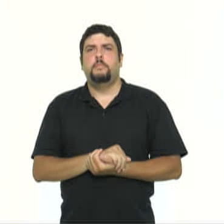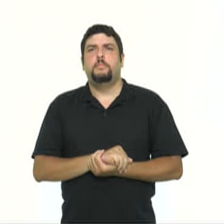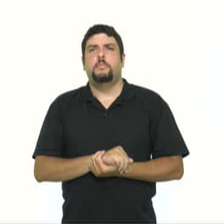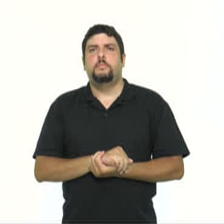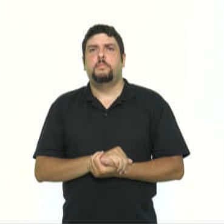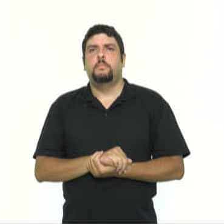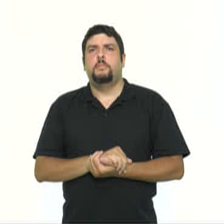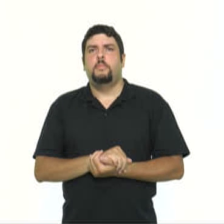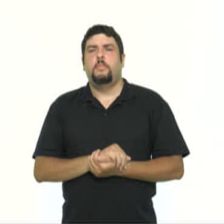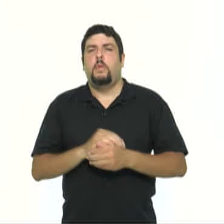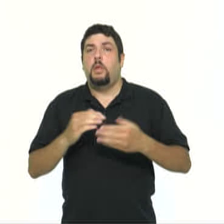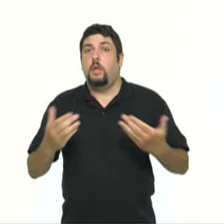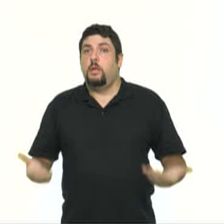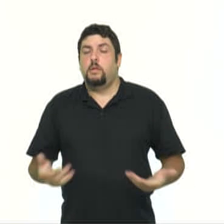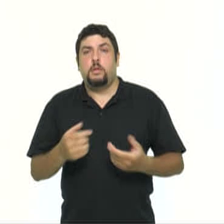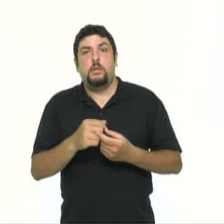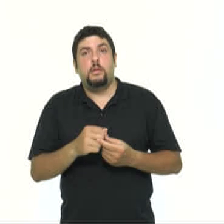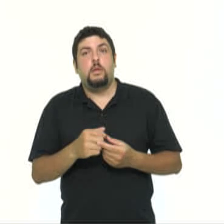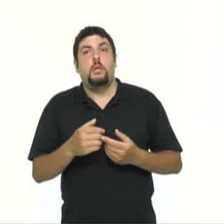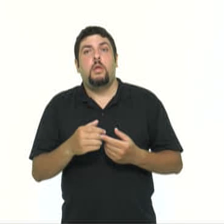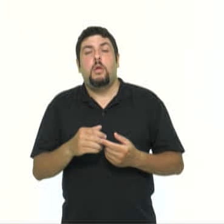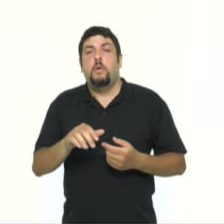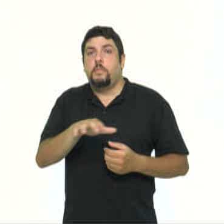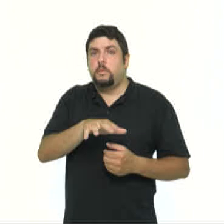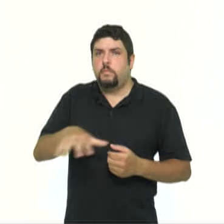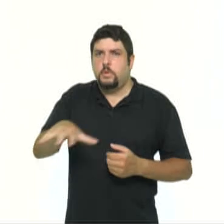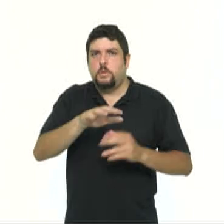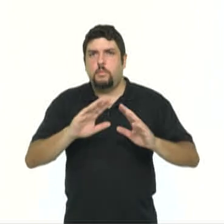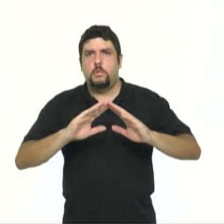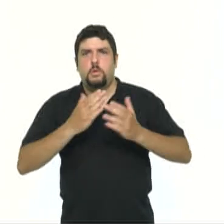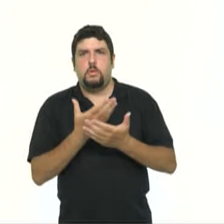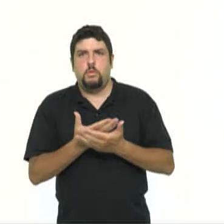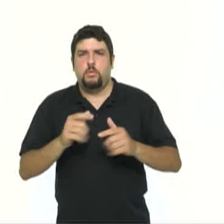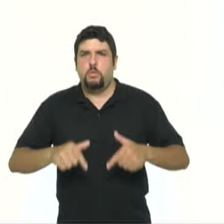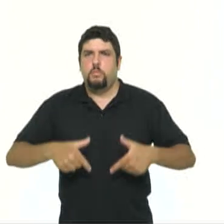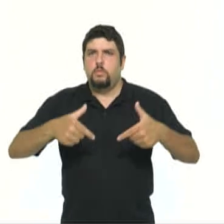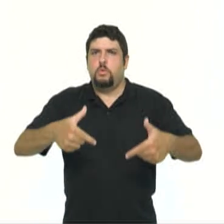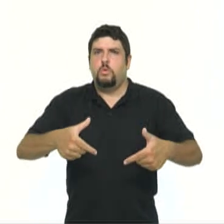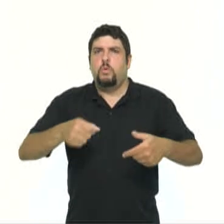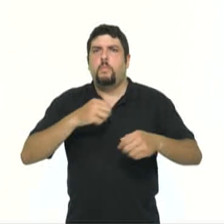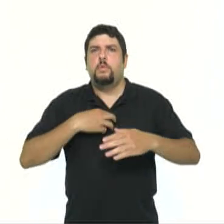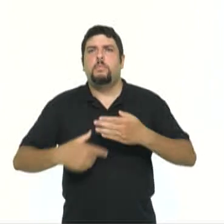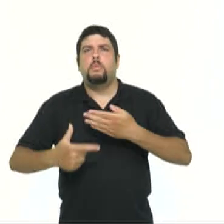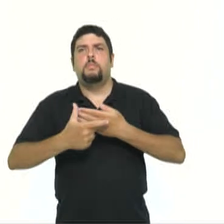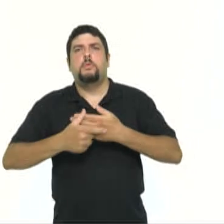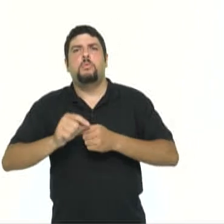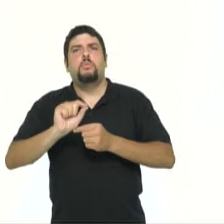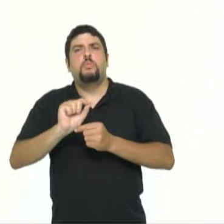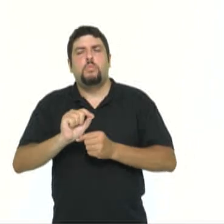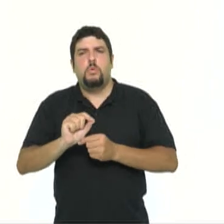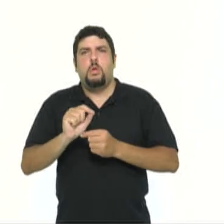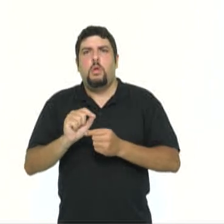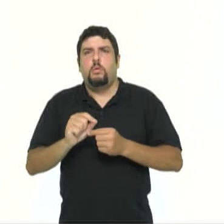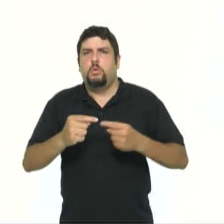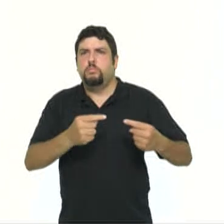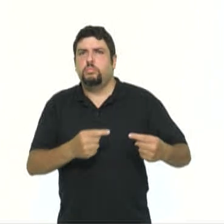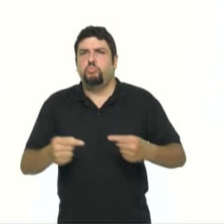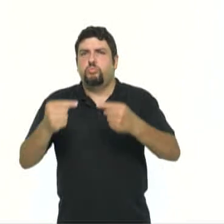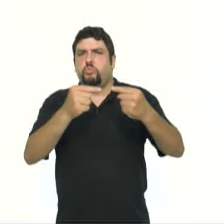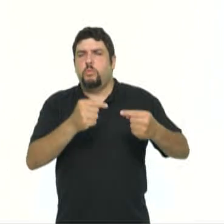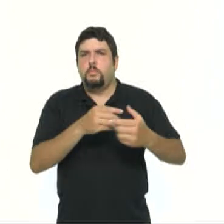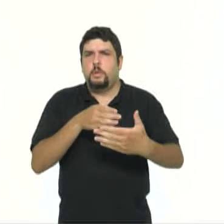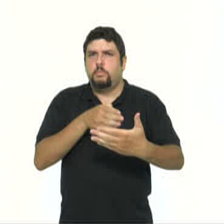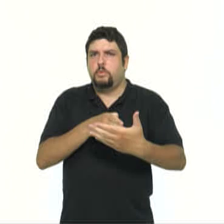do exposto, cabe às instituições de ensino com proatividade o papel de deliberar acerca dessa limitação